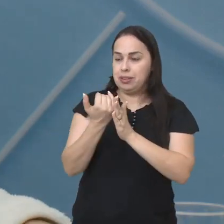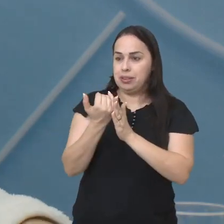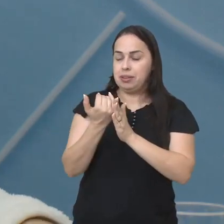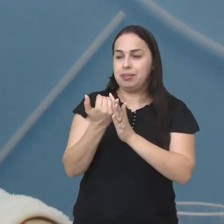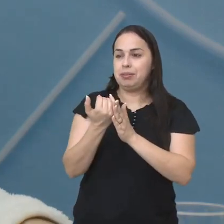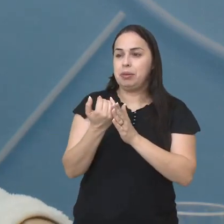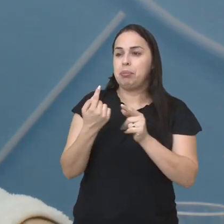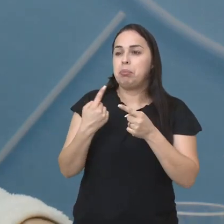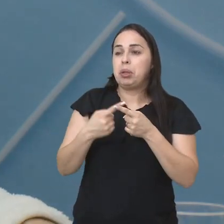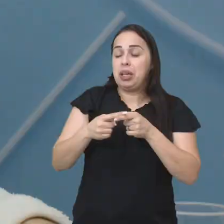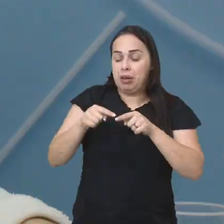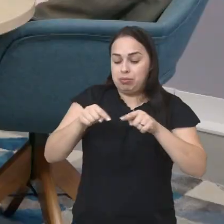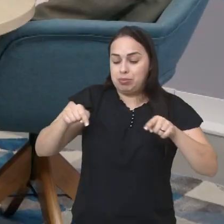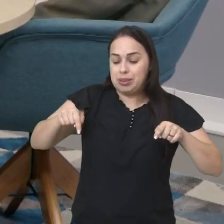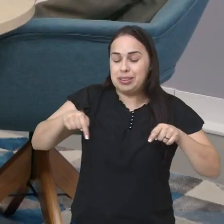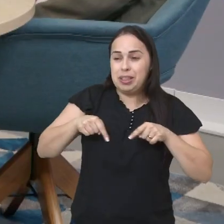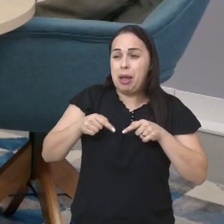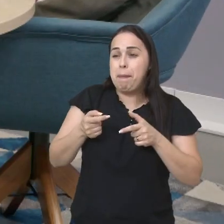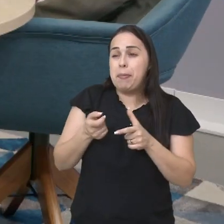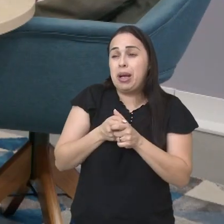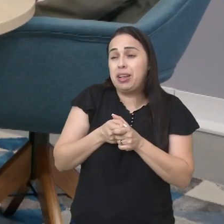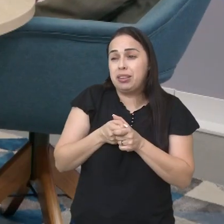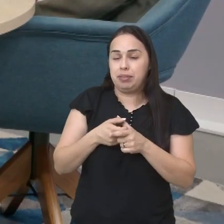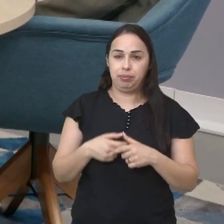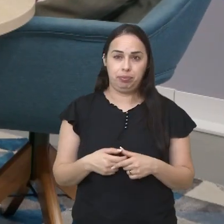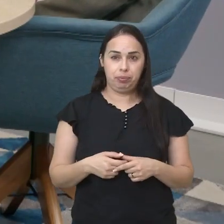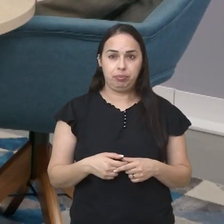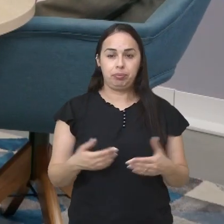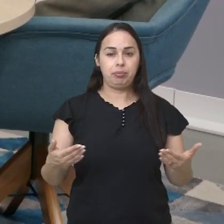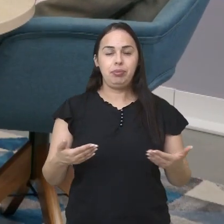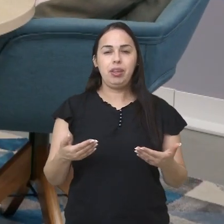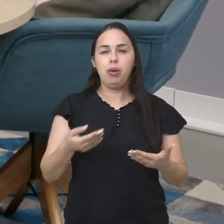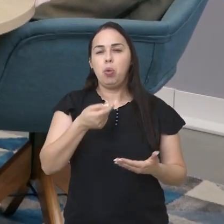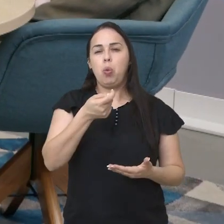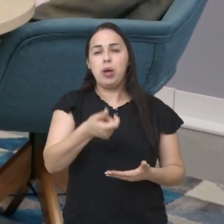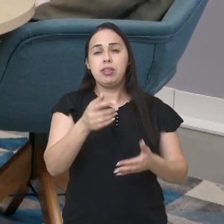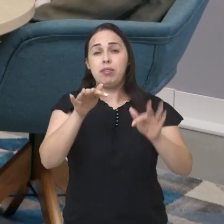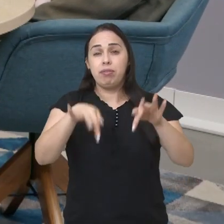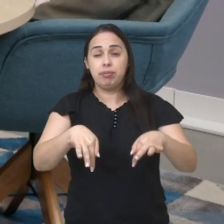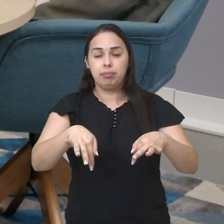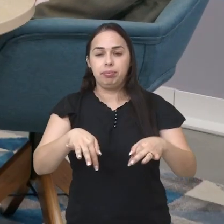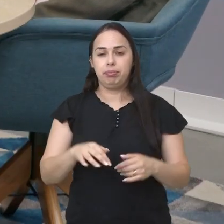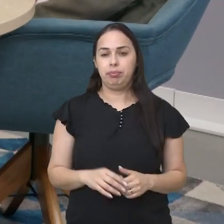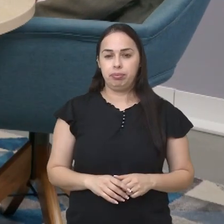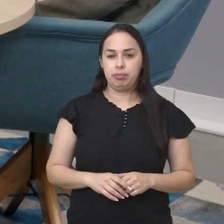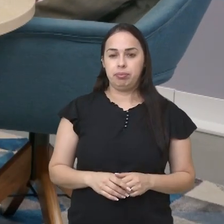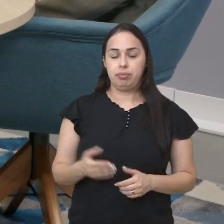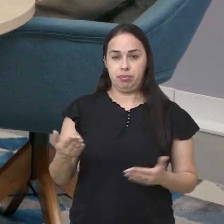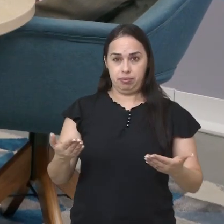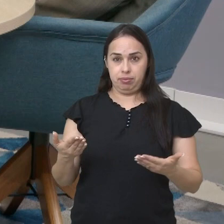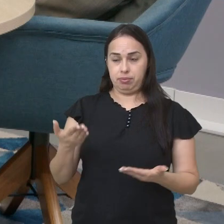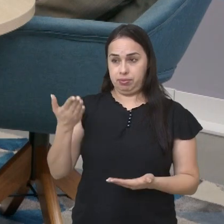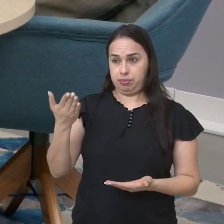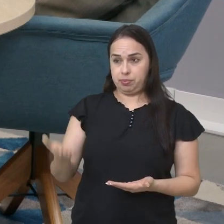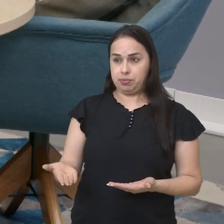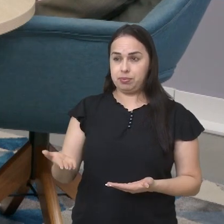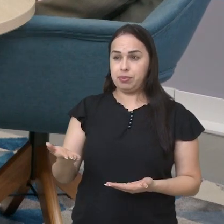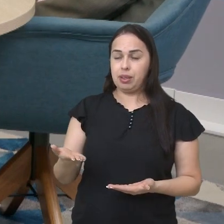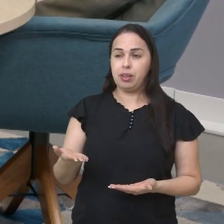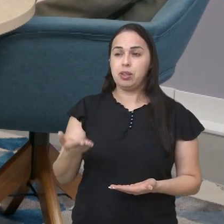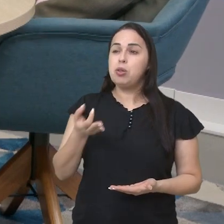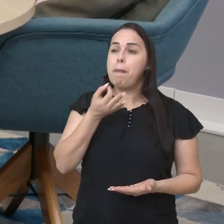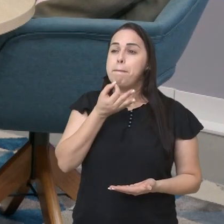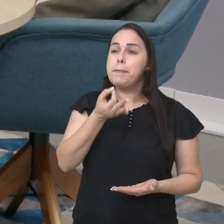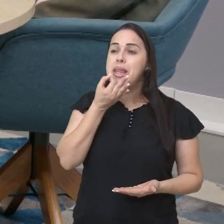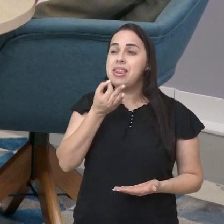dentro da minha casa. A gente está próximo das considerações finais, né? Eu queria começar com você. O que você